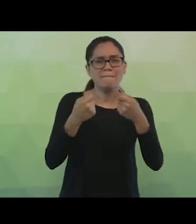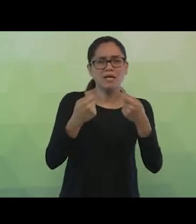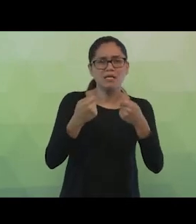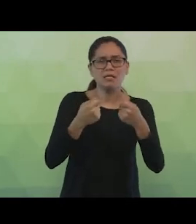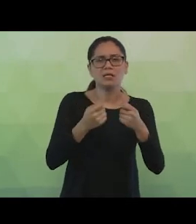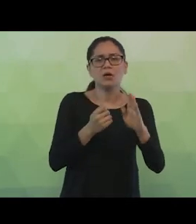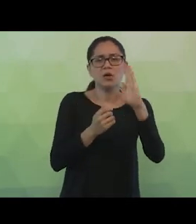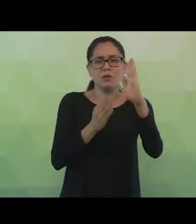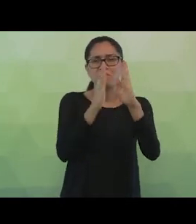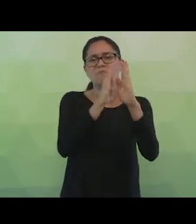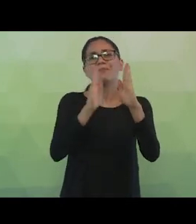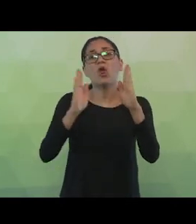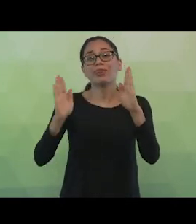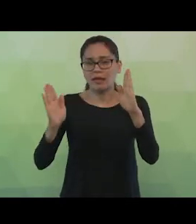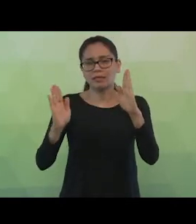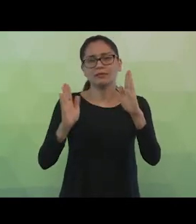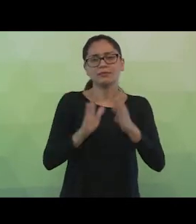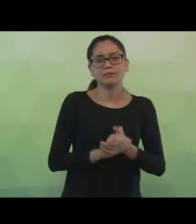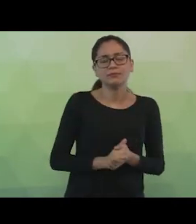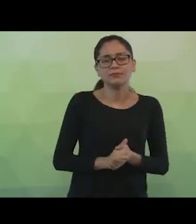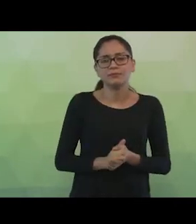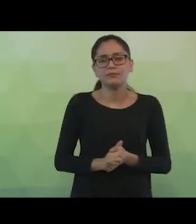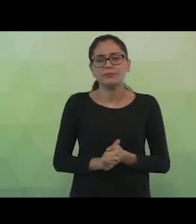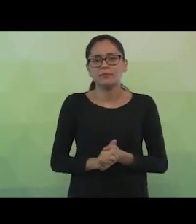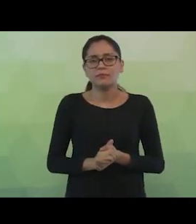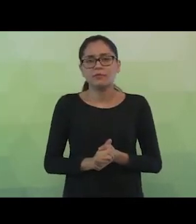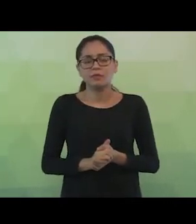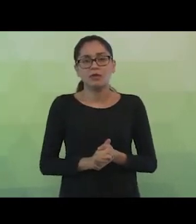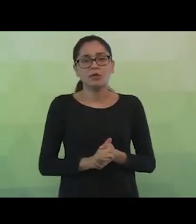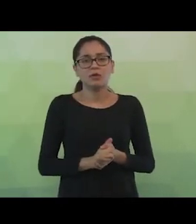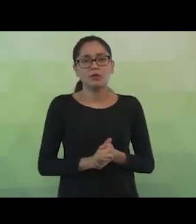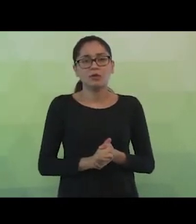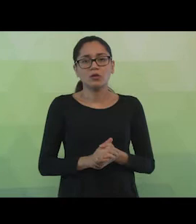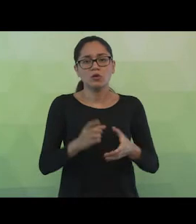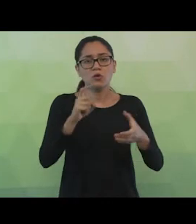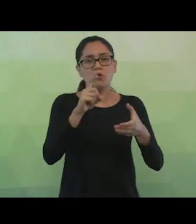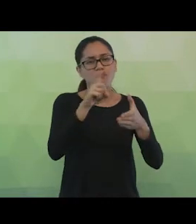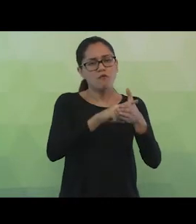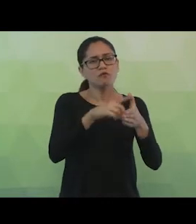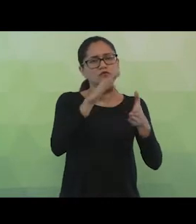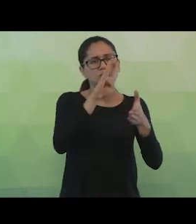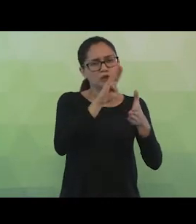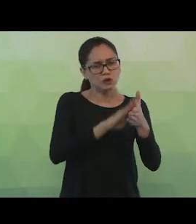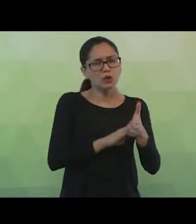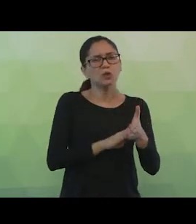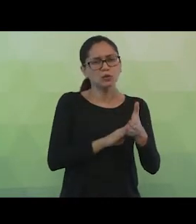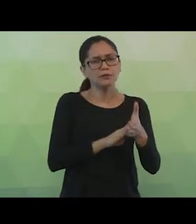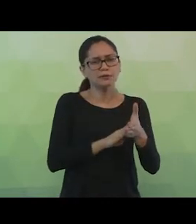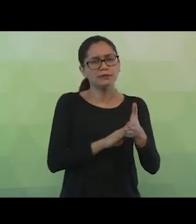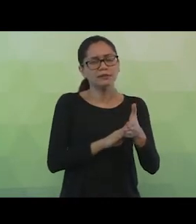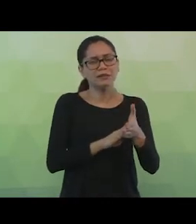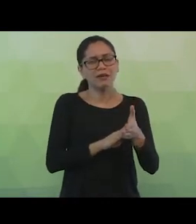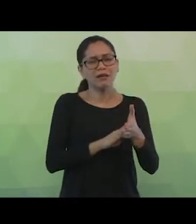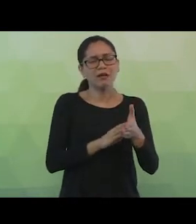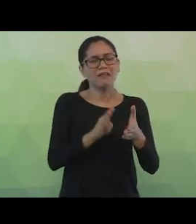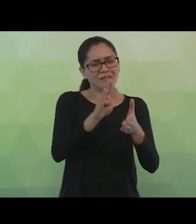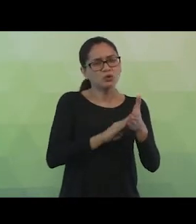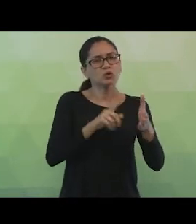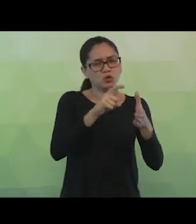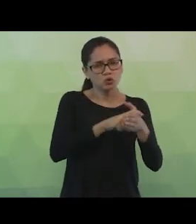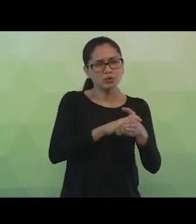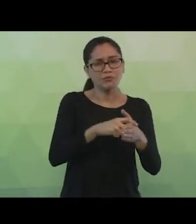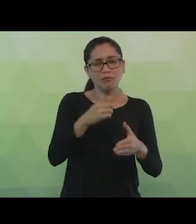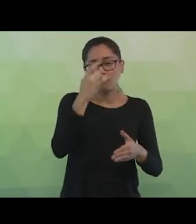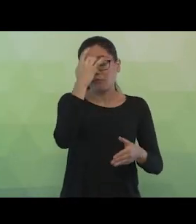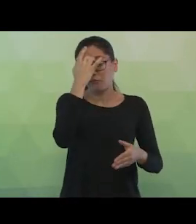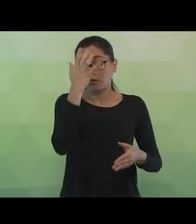algumas bibliotecas. Essas bibliotecas são funções que já vêm prontas para facilitar o nosso trabalho. Neste exato